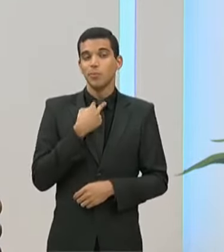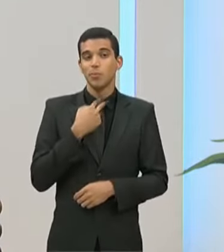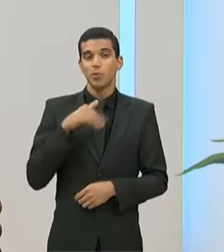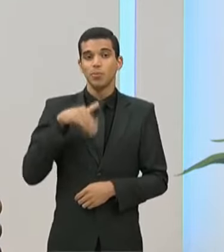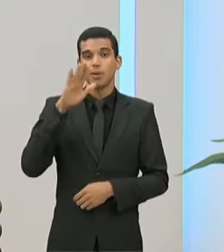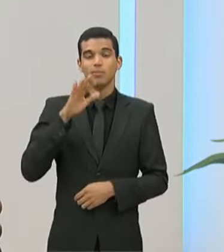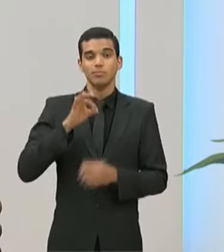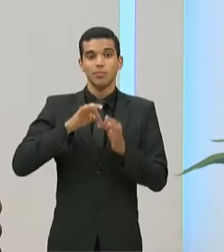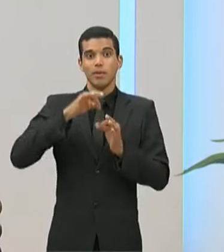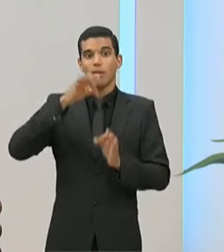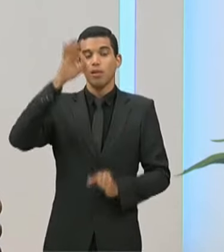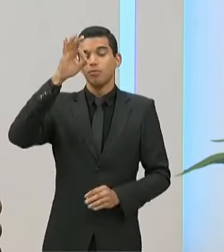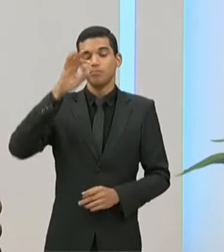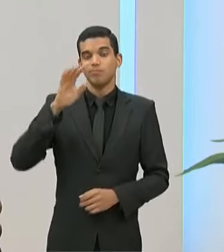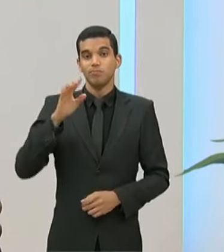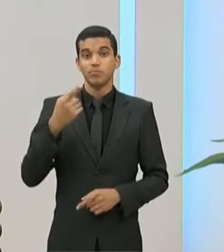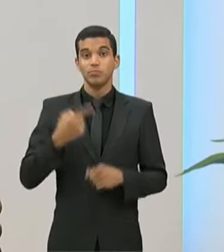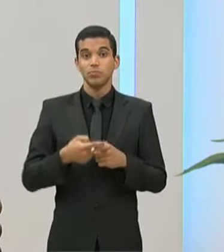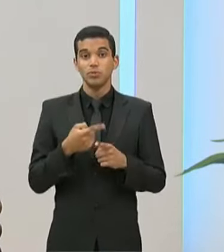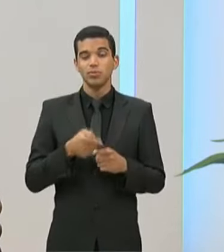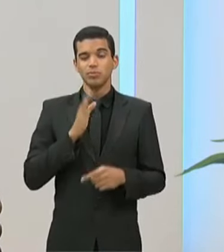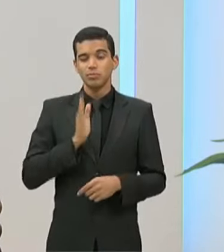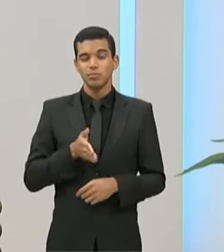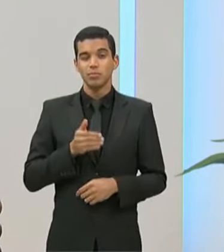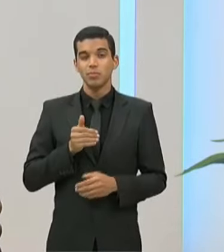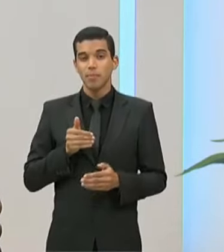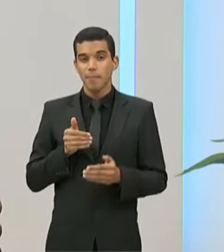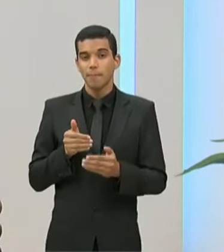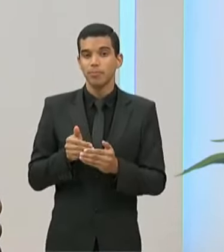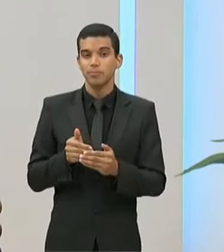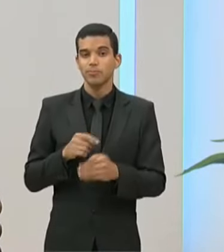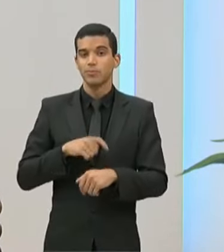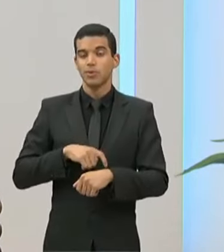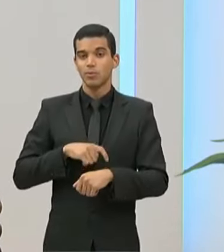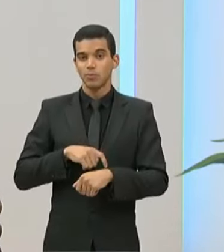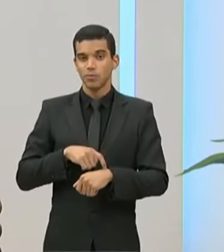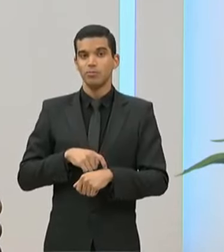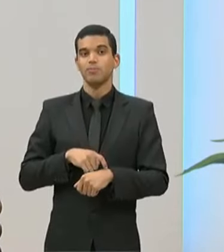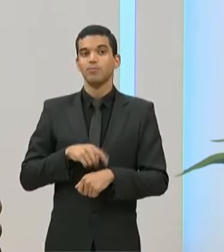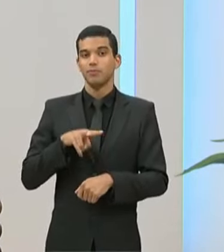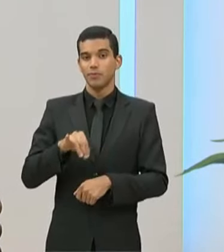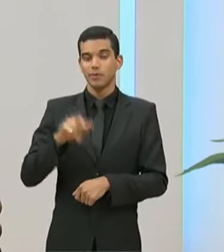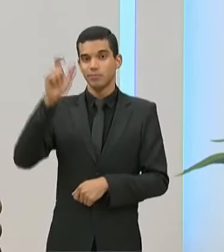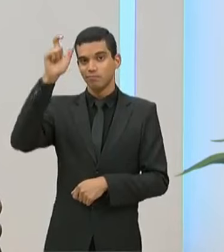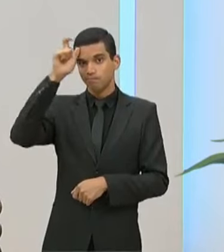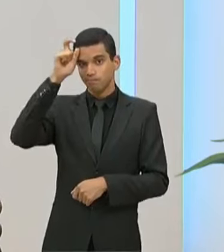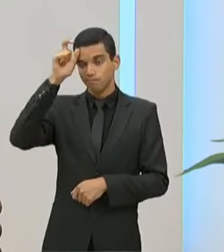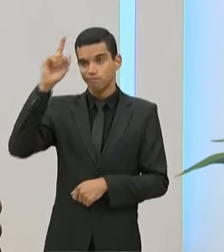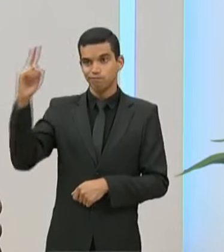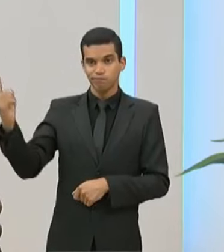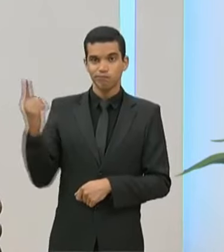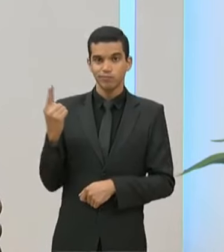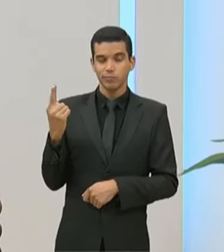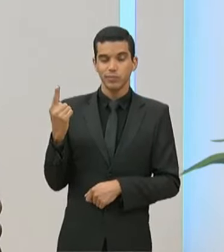convosco, porque se aproxima o príncipe deste mundo, e nada tem em